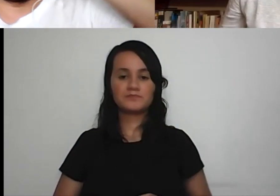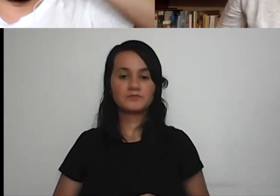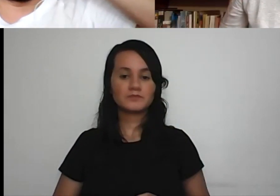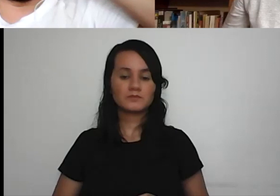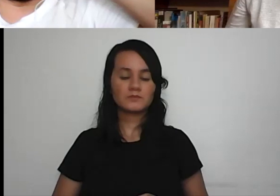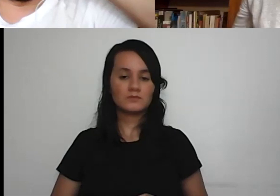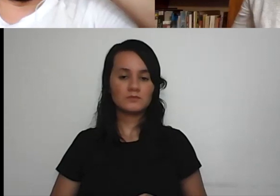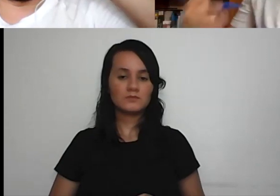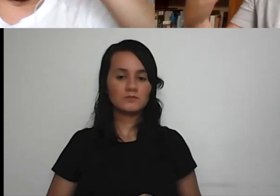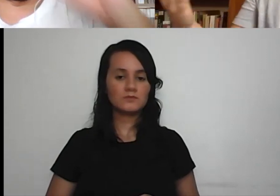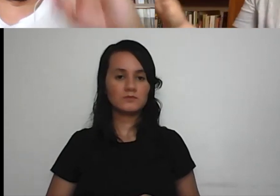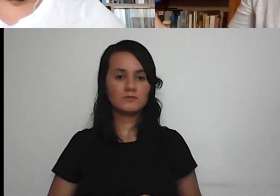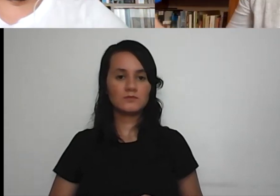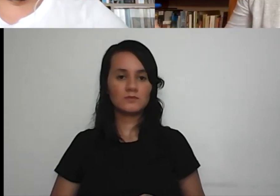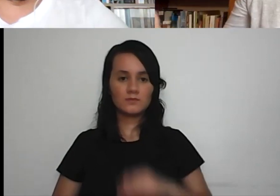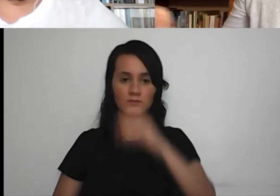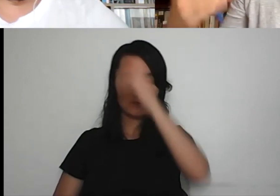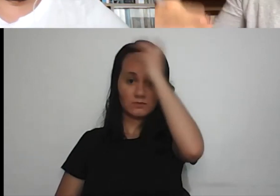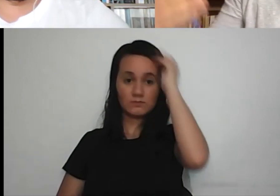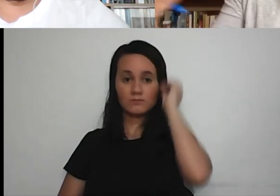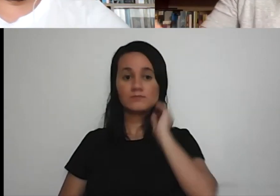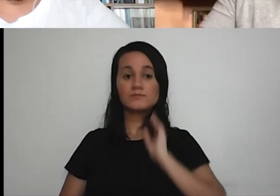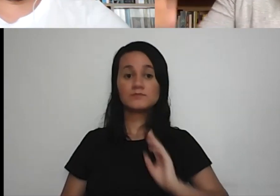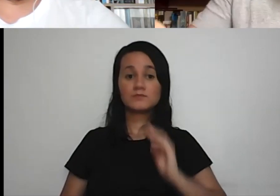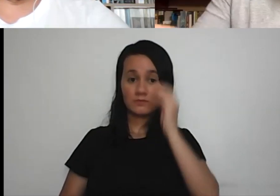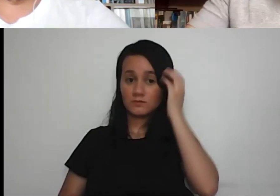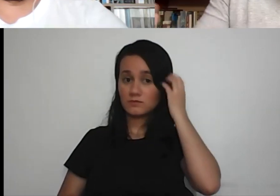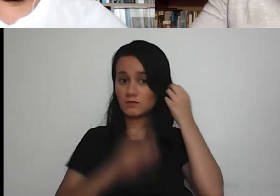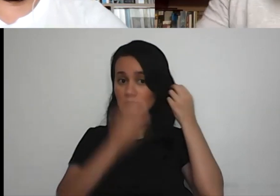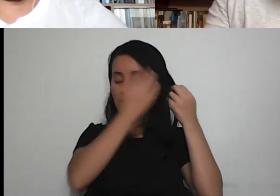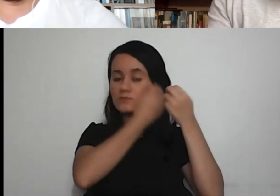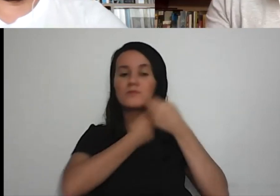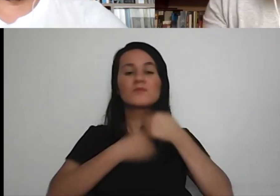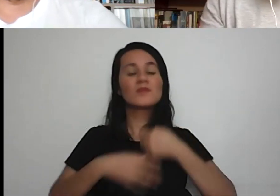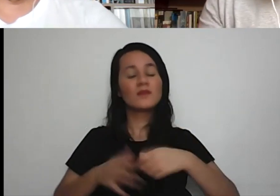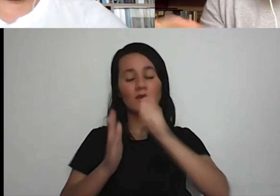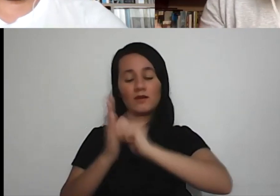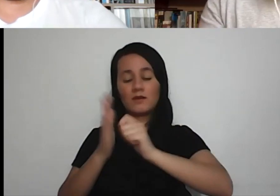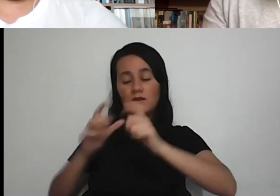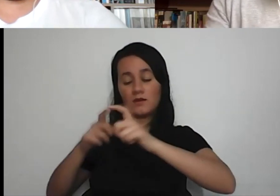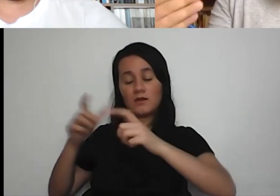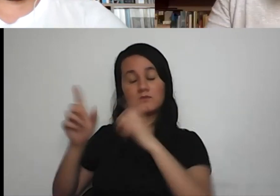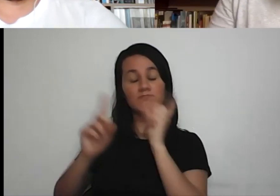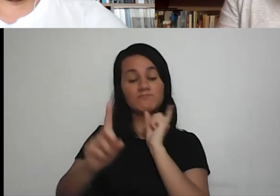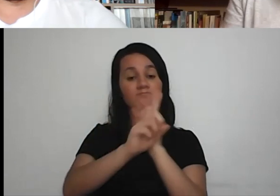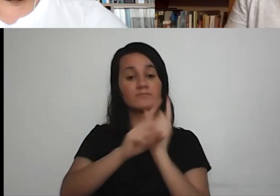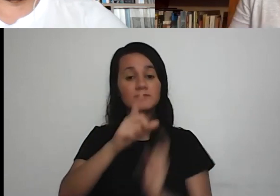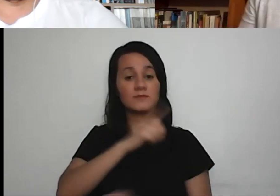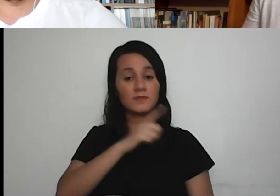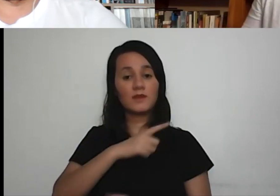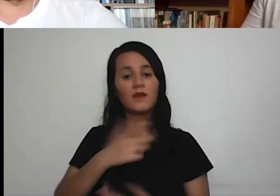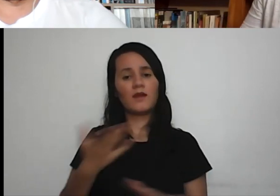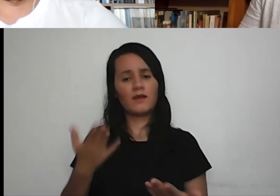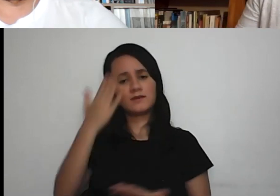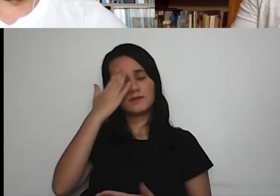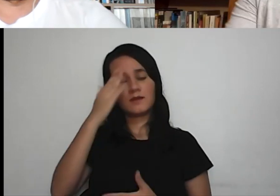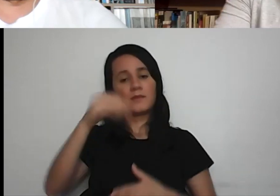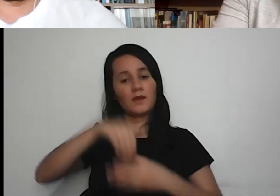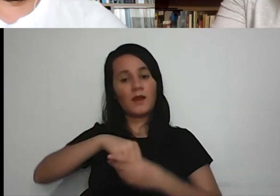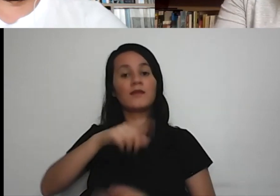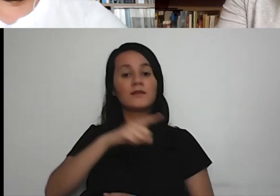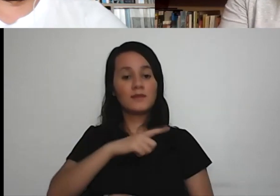Então, as editoras já perceberam isso, elas estão investindo. Esse ano, os grandes lançamentos da Companhia da Letra também foram, né?